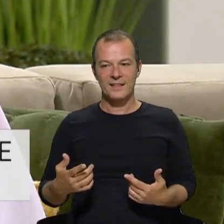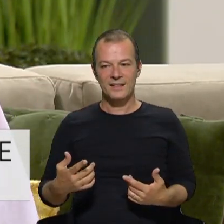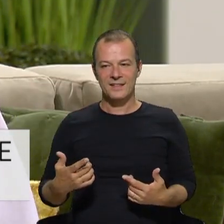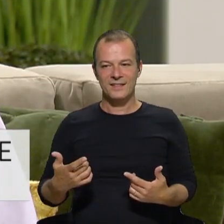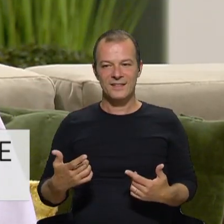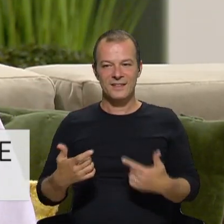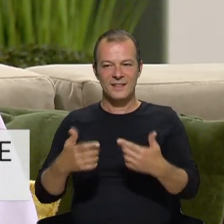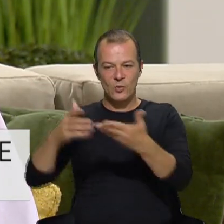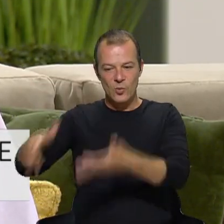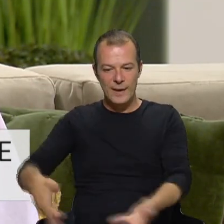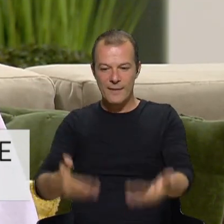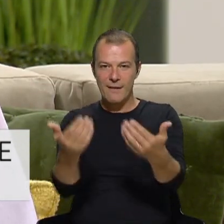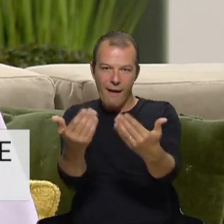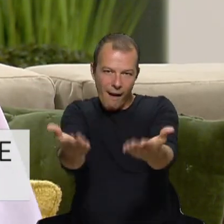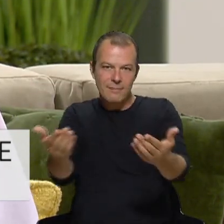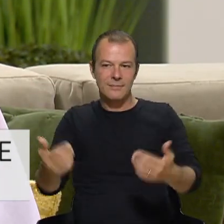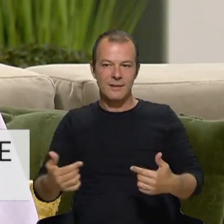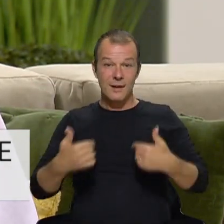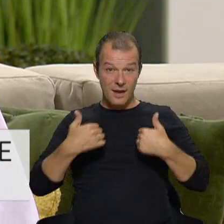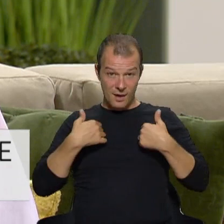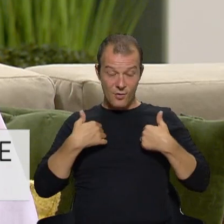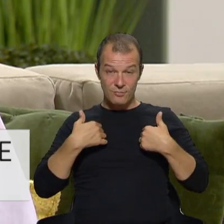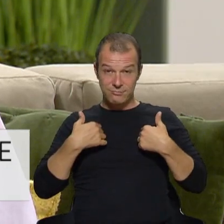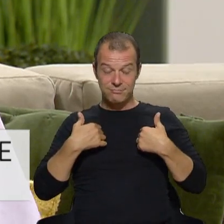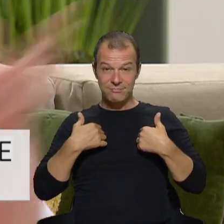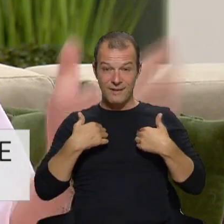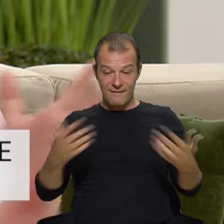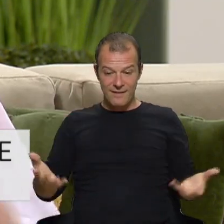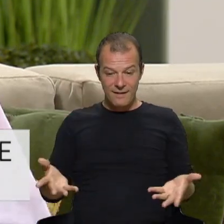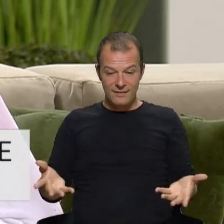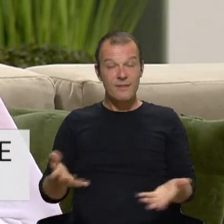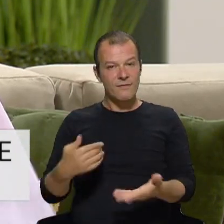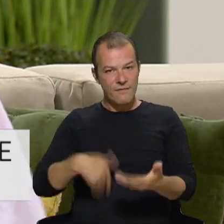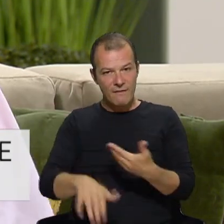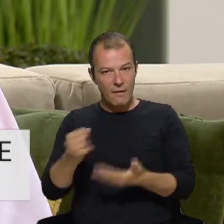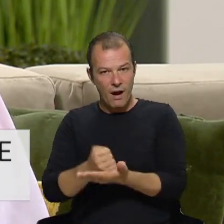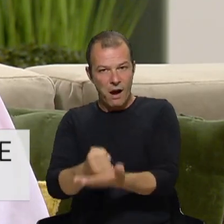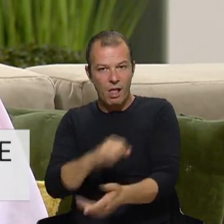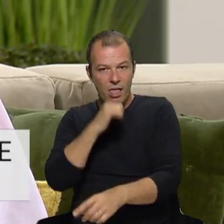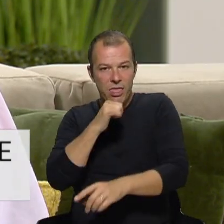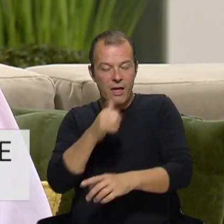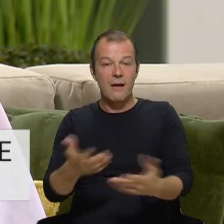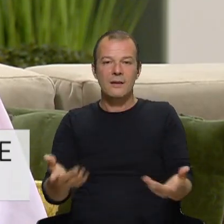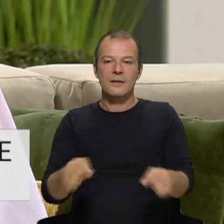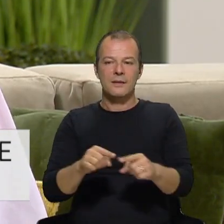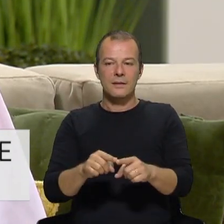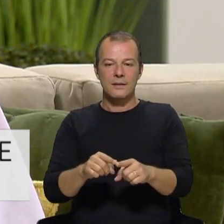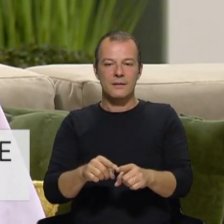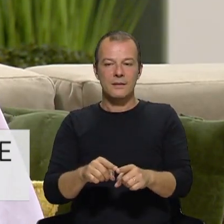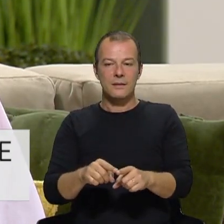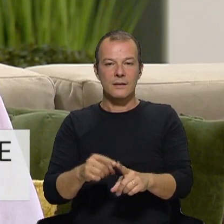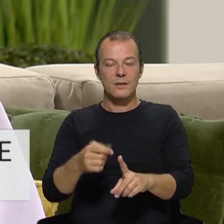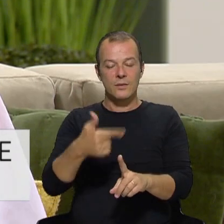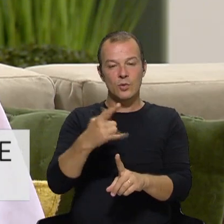tens todo um caminho, não sou eu que te vou desamparar. E portanto ele é o